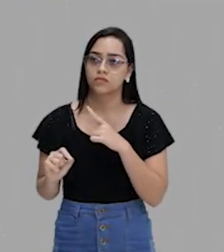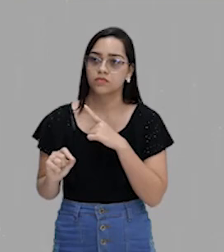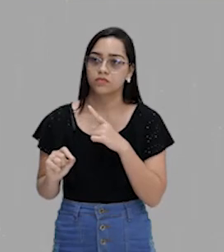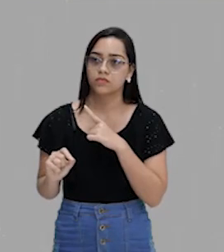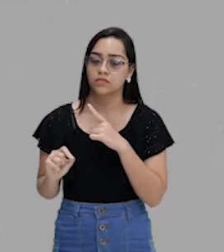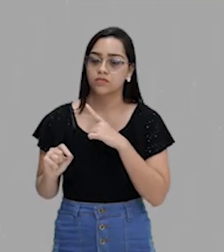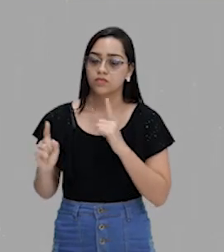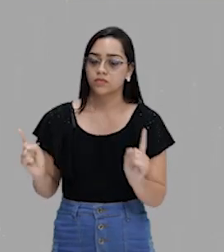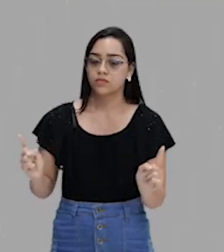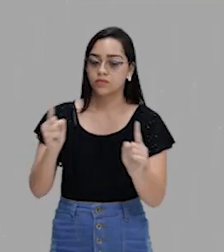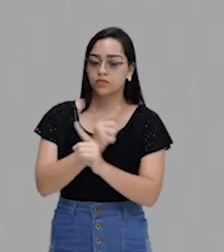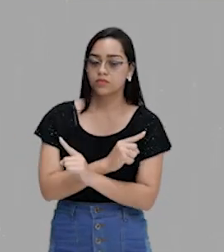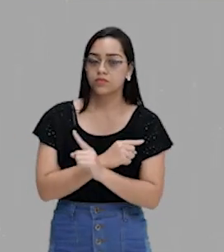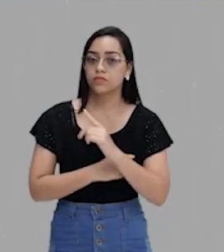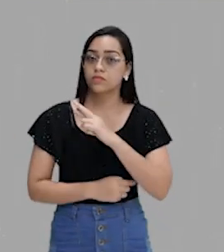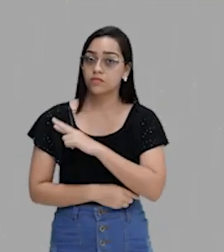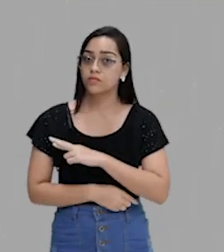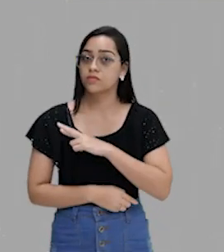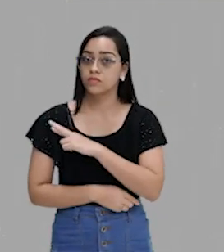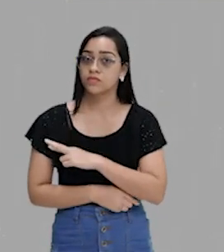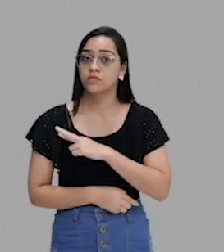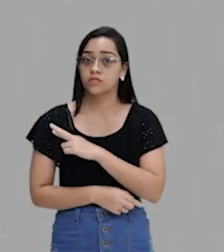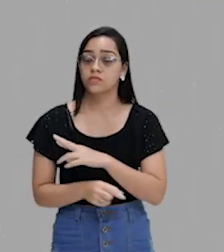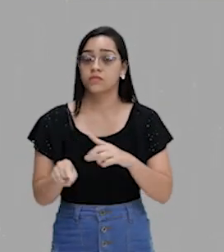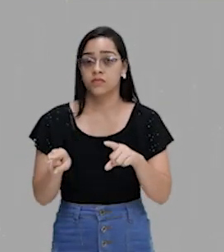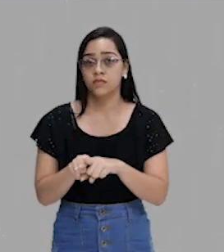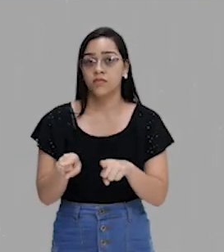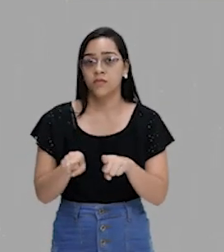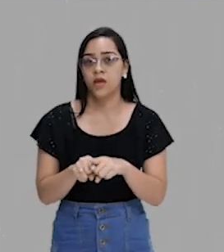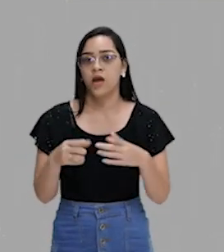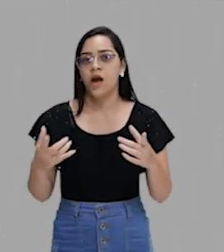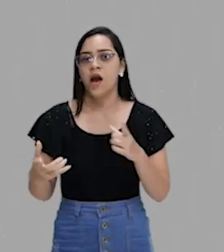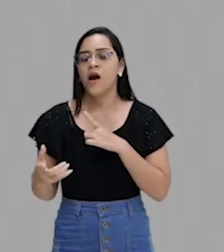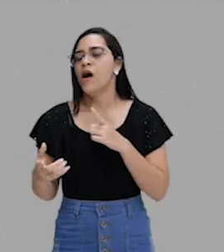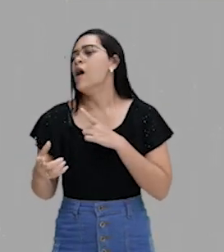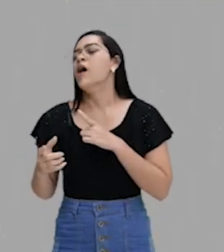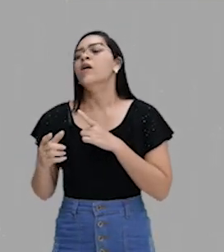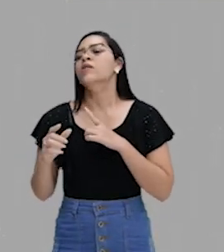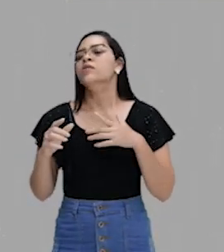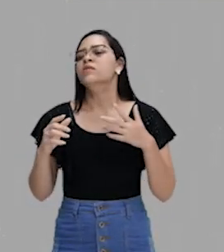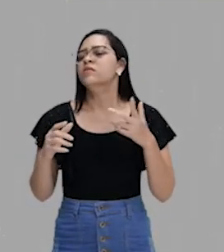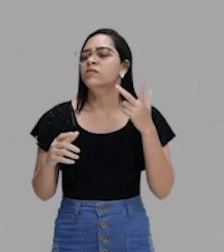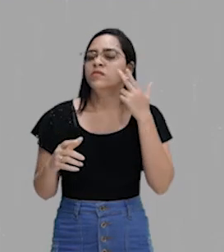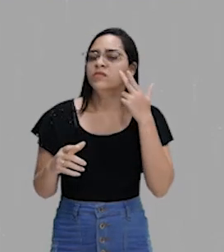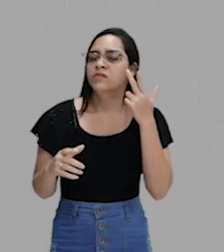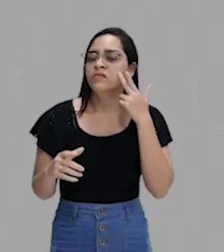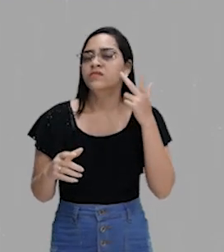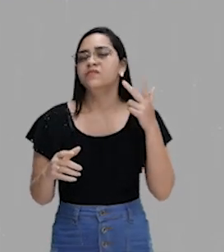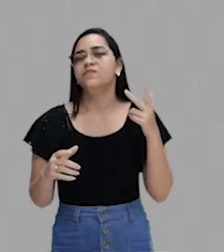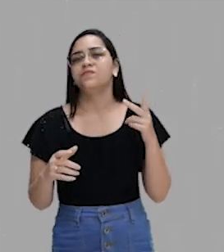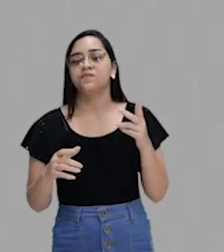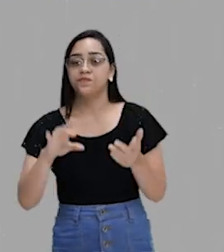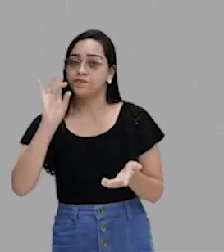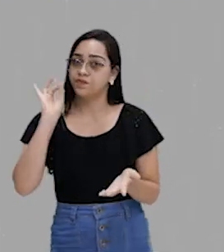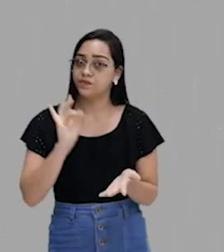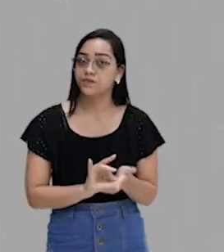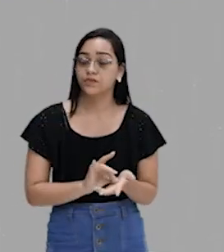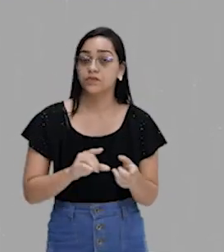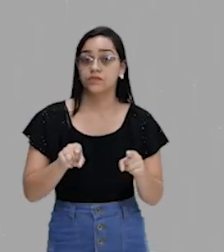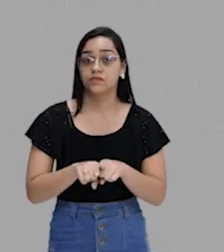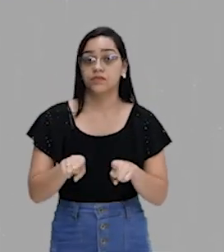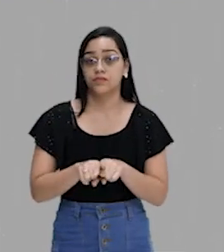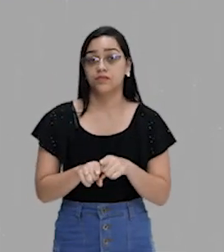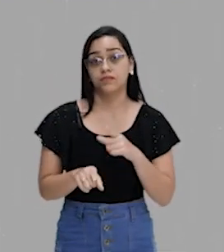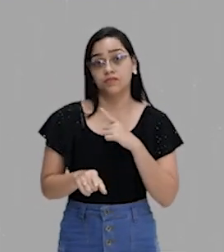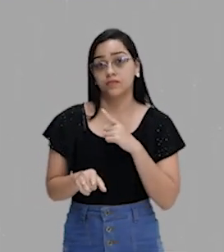nos contrapondo ao romantismo. E ainda, as questões mais naturais, mais reais, passam